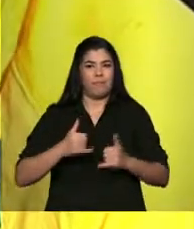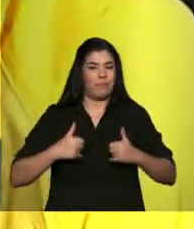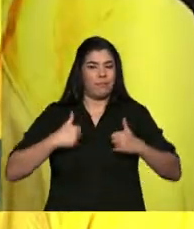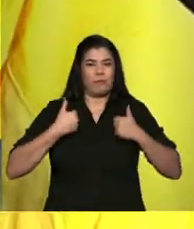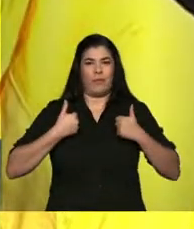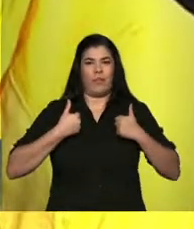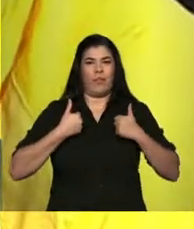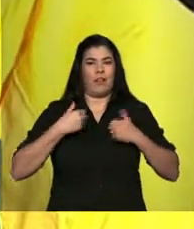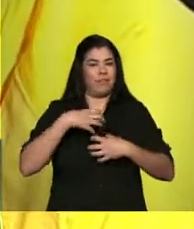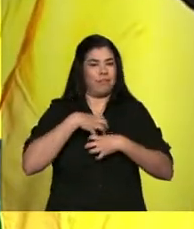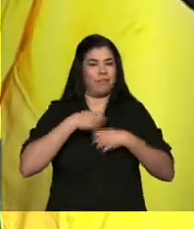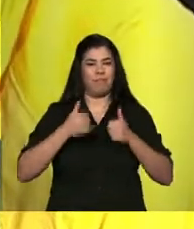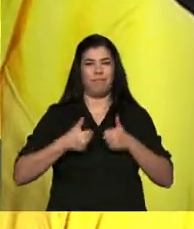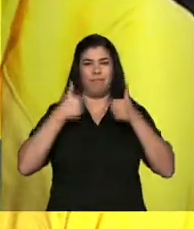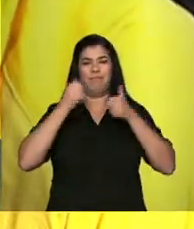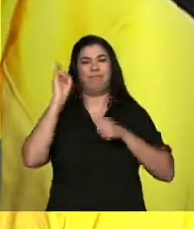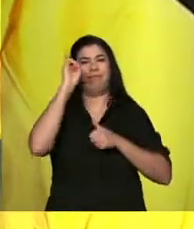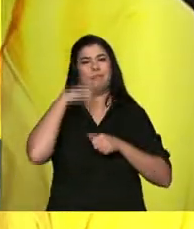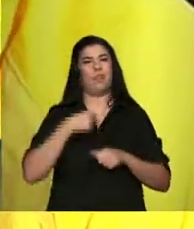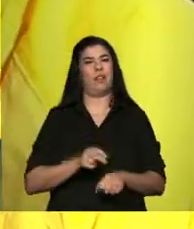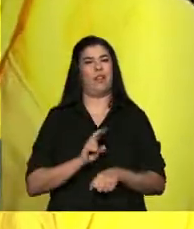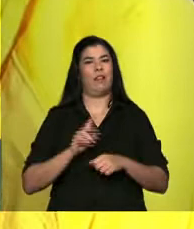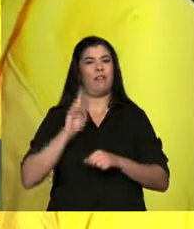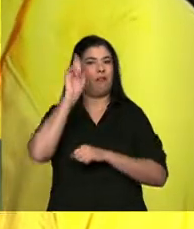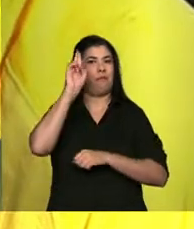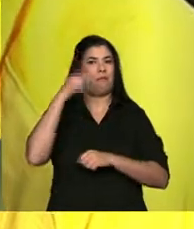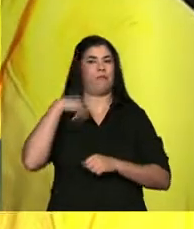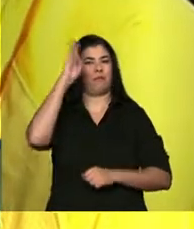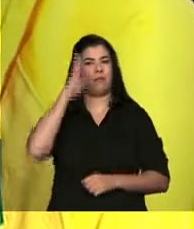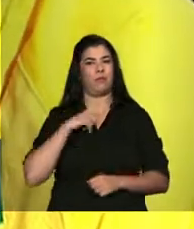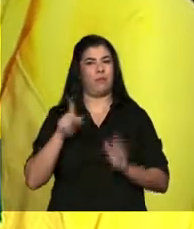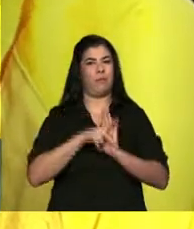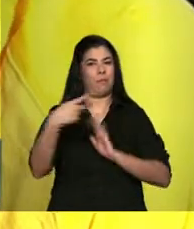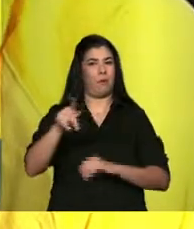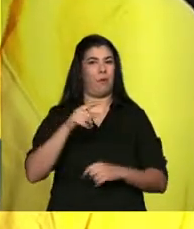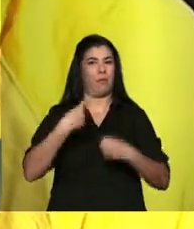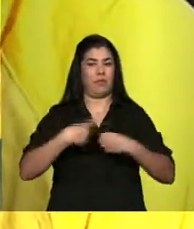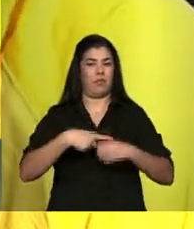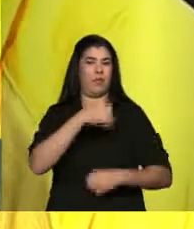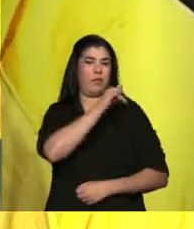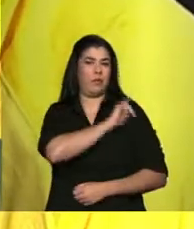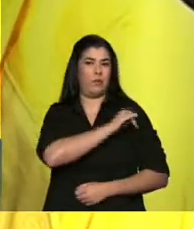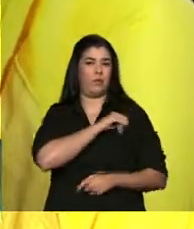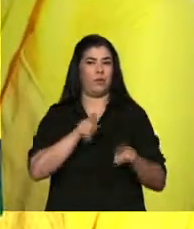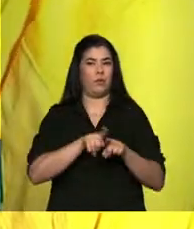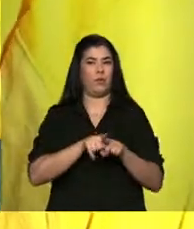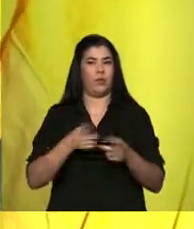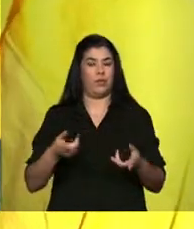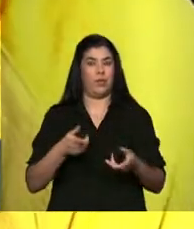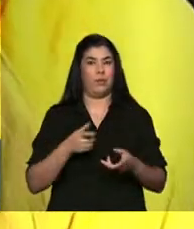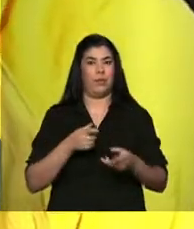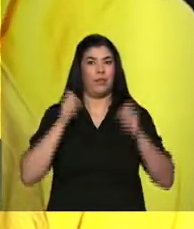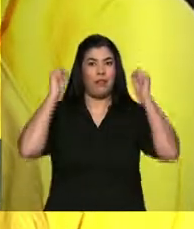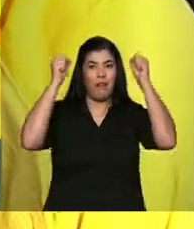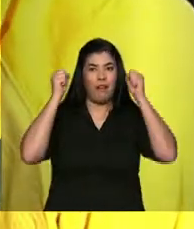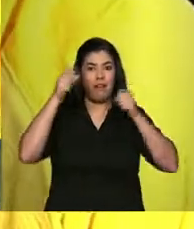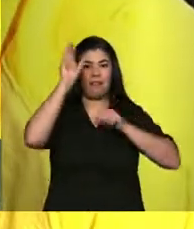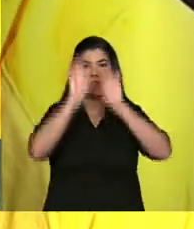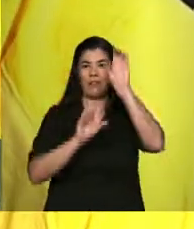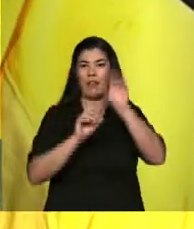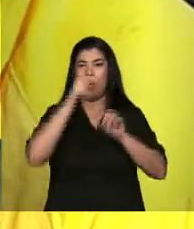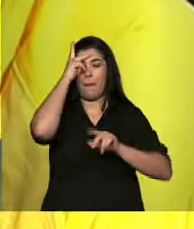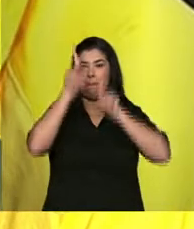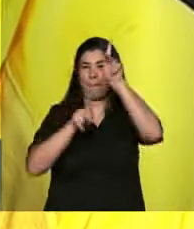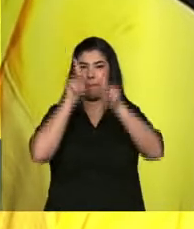honra gigantesca, né? Estar defendendo o nosso Brasil aqui no Rio de Janeiro, com a nossa torcida, com as pessoas que a gente